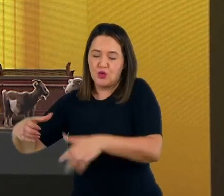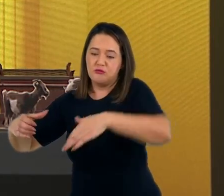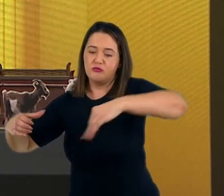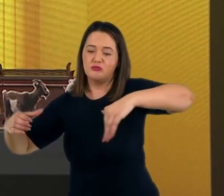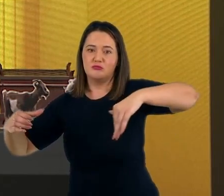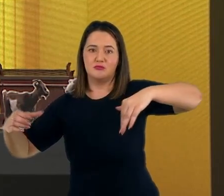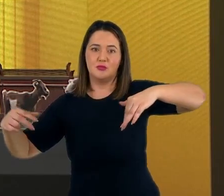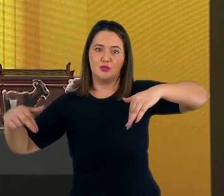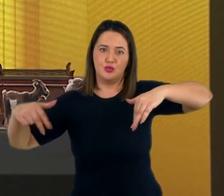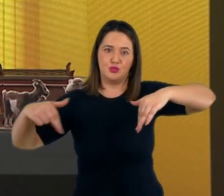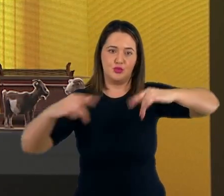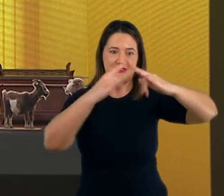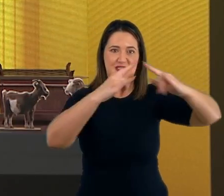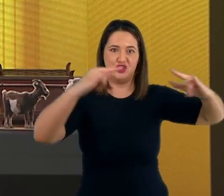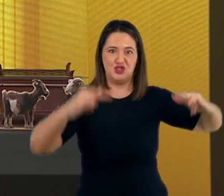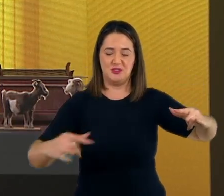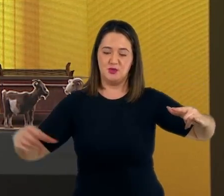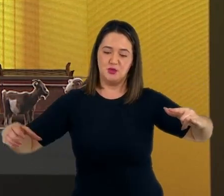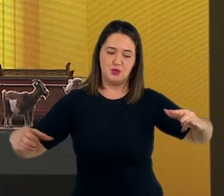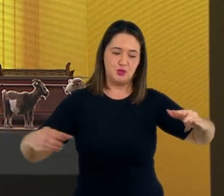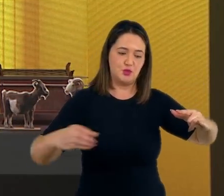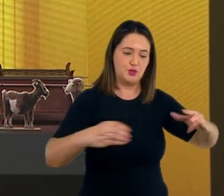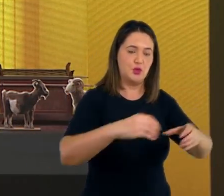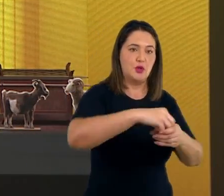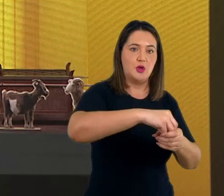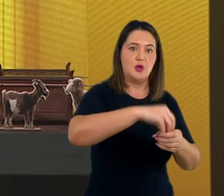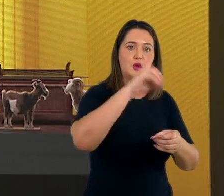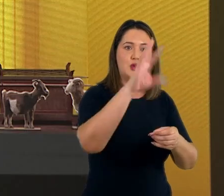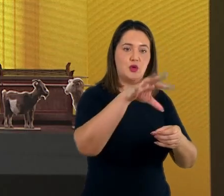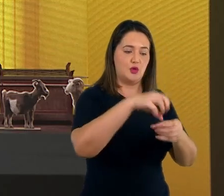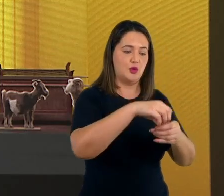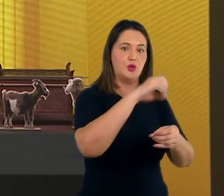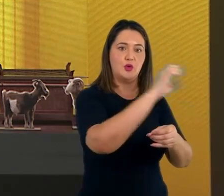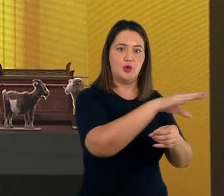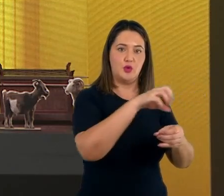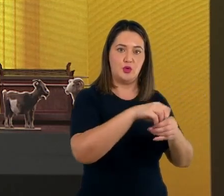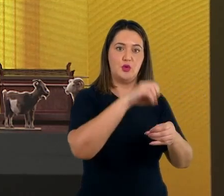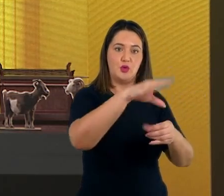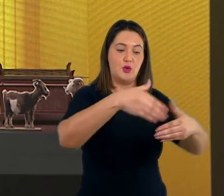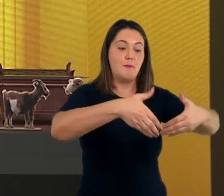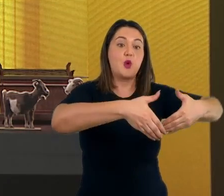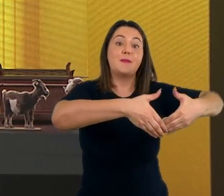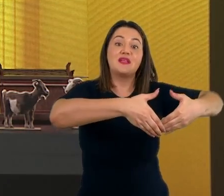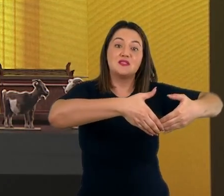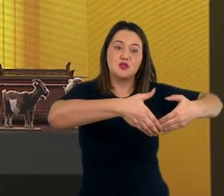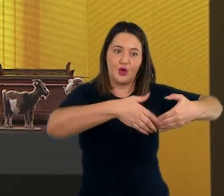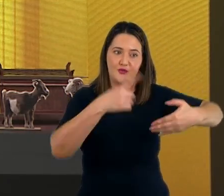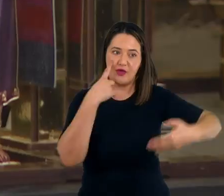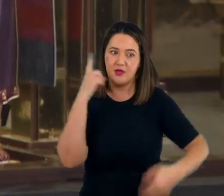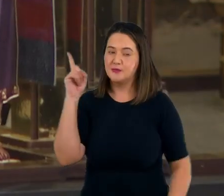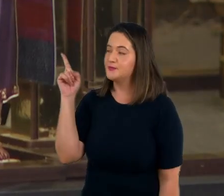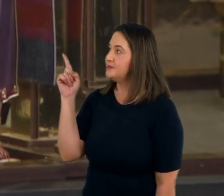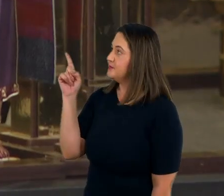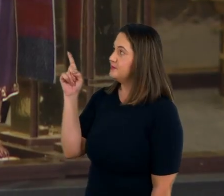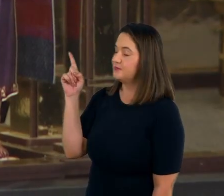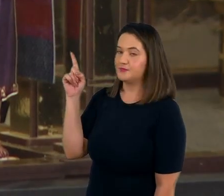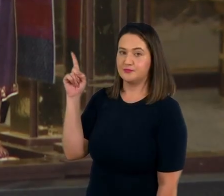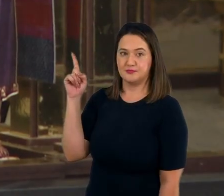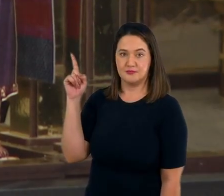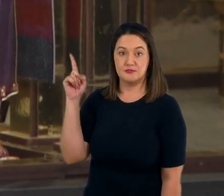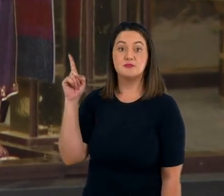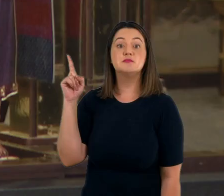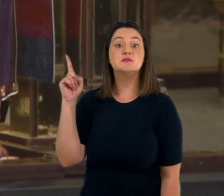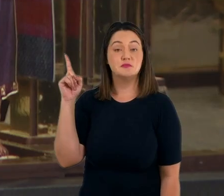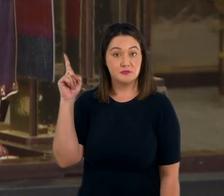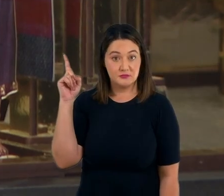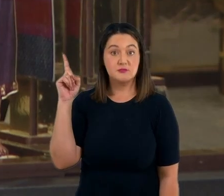lugar santíssimo, aspergia o sangue desse bode sacrificado sobre o propiciatório, tá certo?